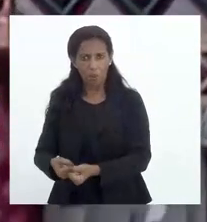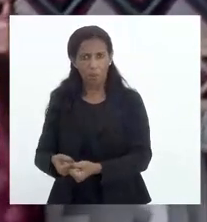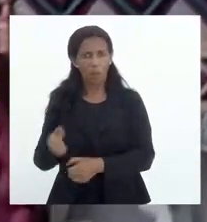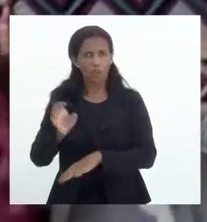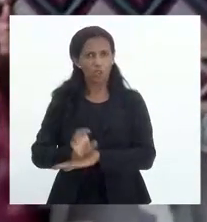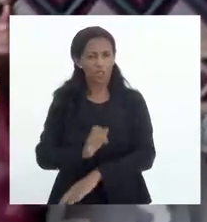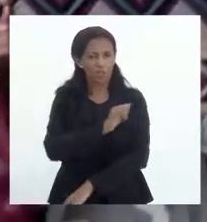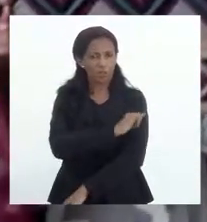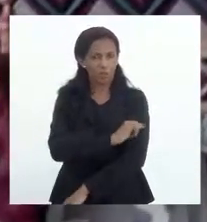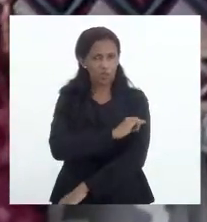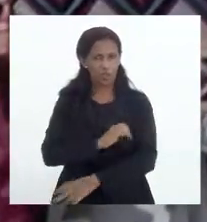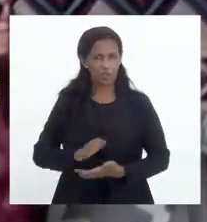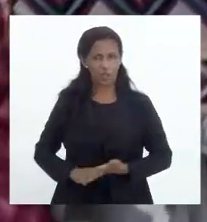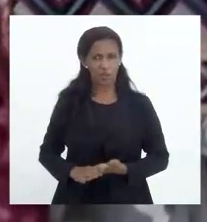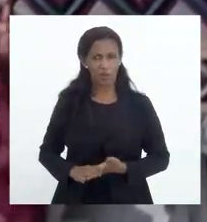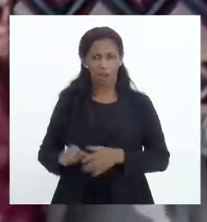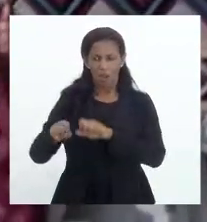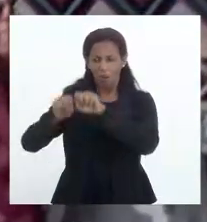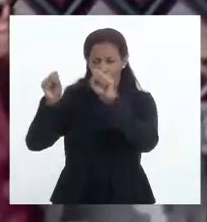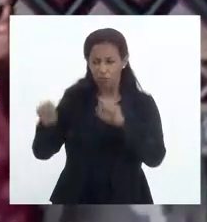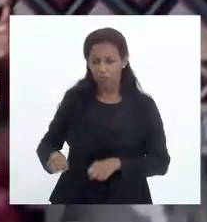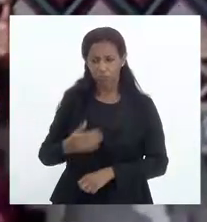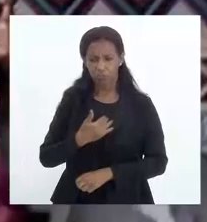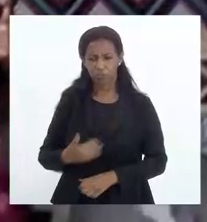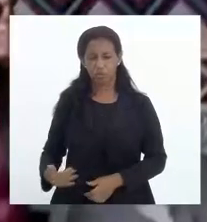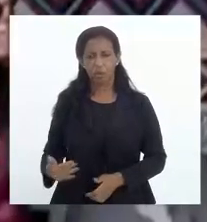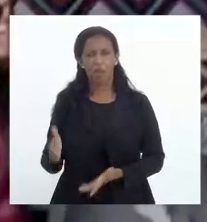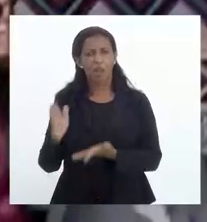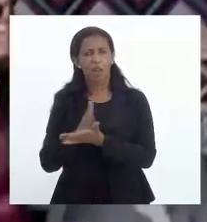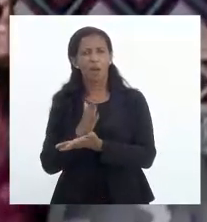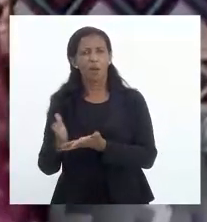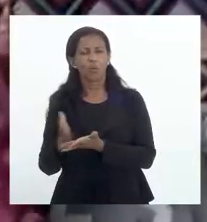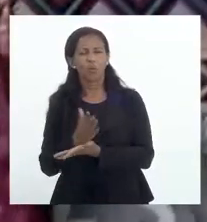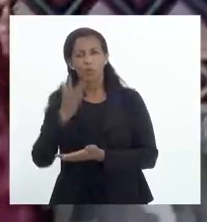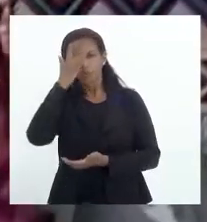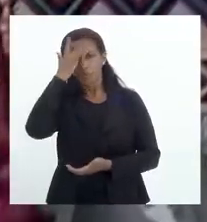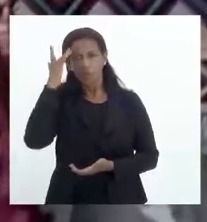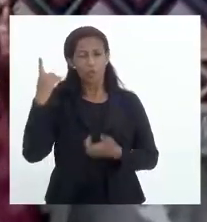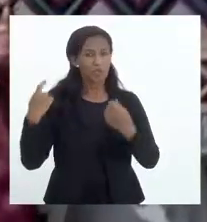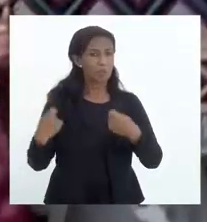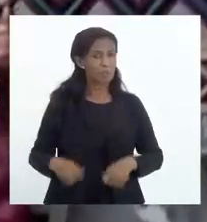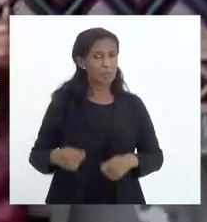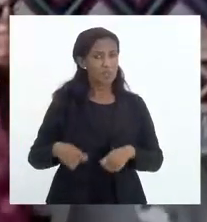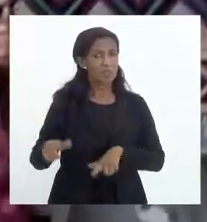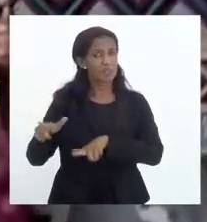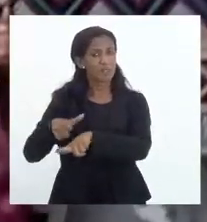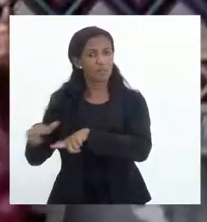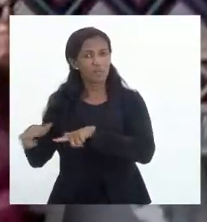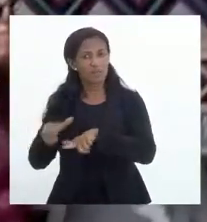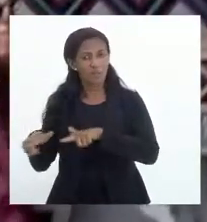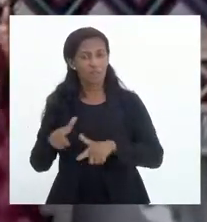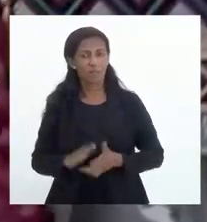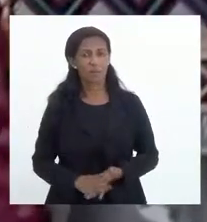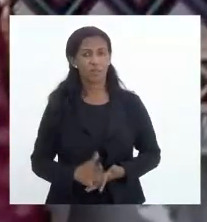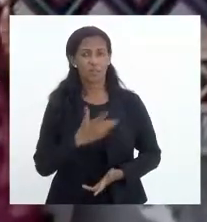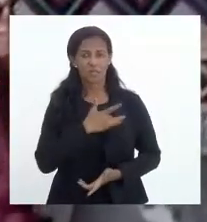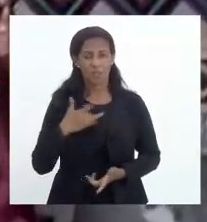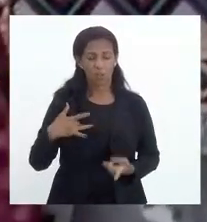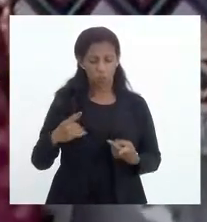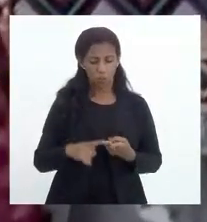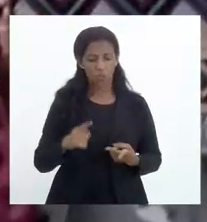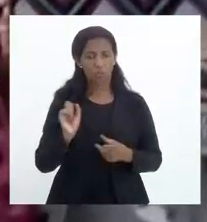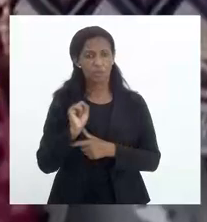ao funcionalismo público e, consequentemente, à maioria social que depende do serviço público de saúde,